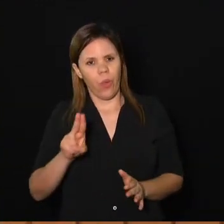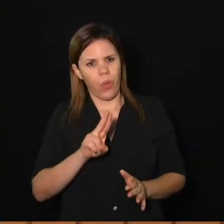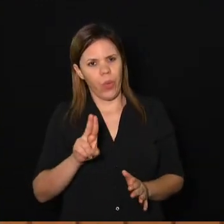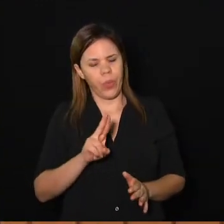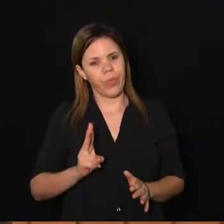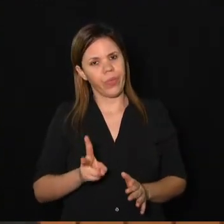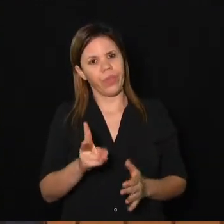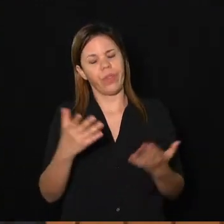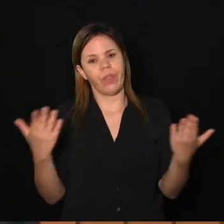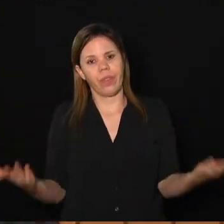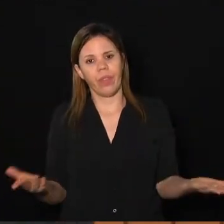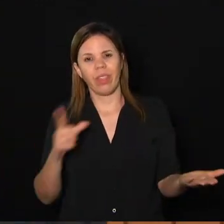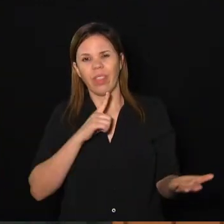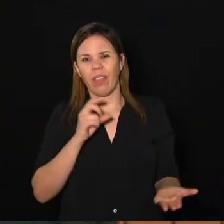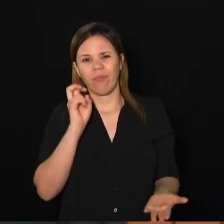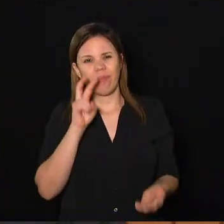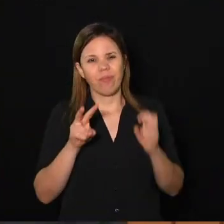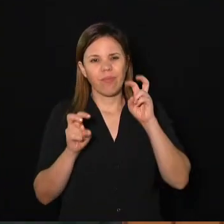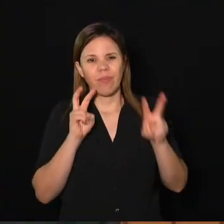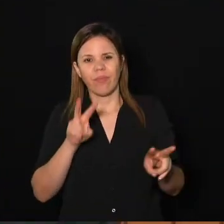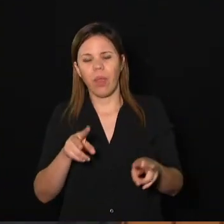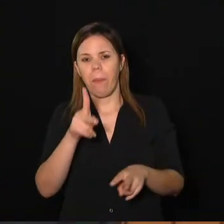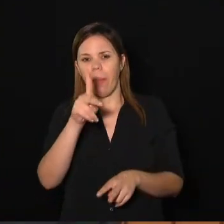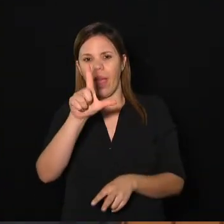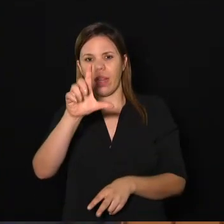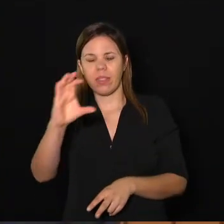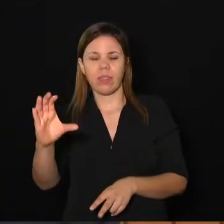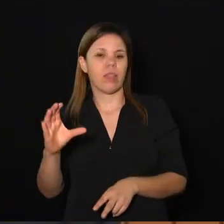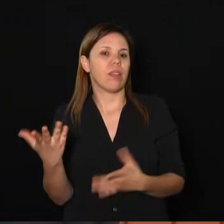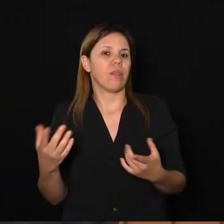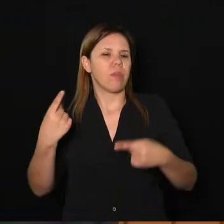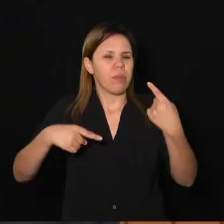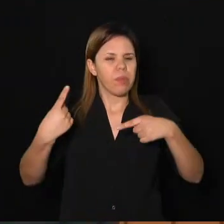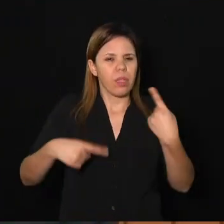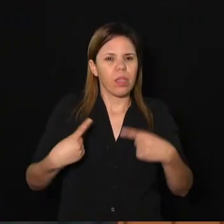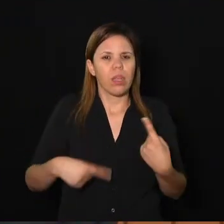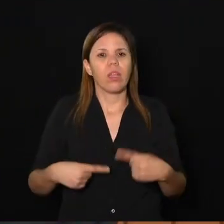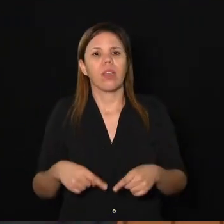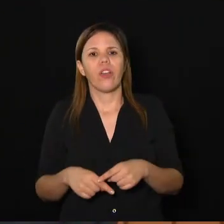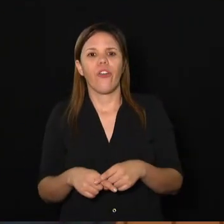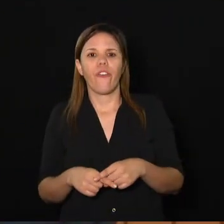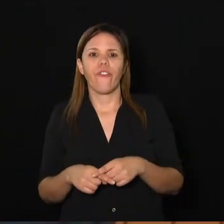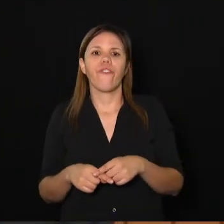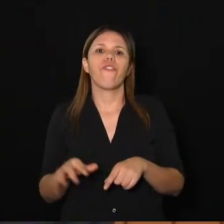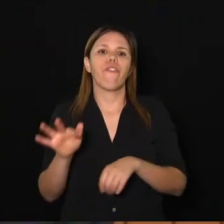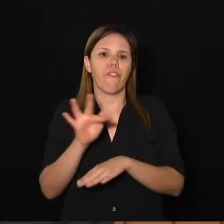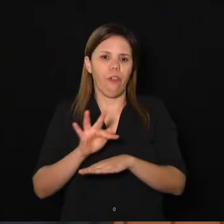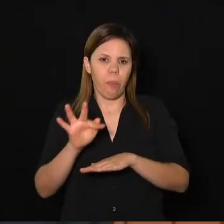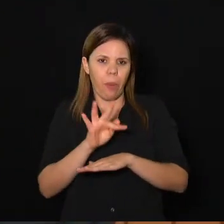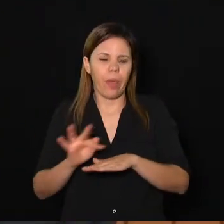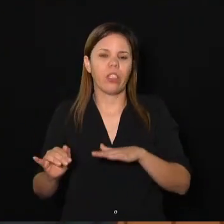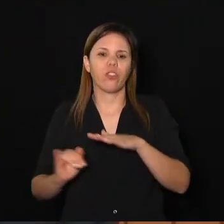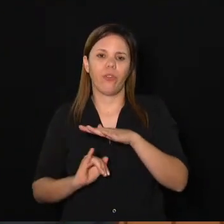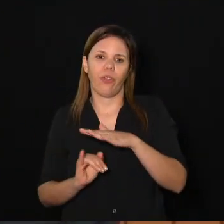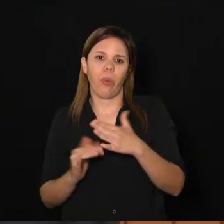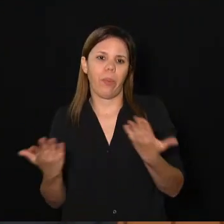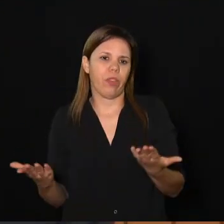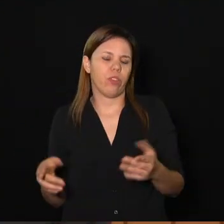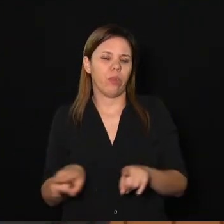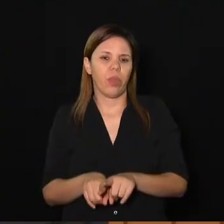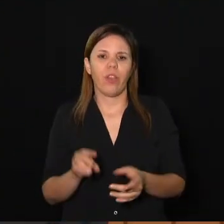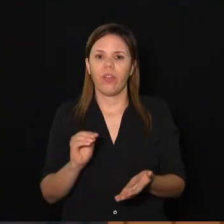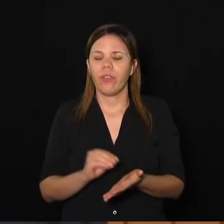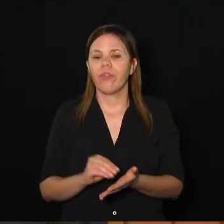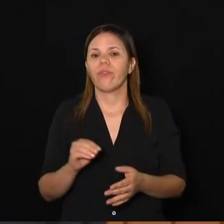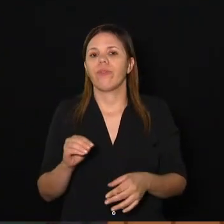nesse PLC tanto formalmente como já foi dito quanto materialmente relacionado a isso principalmente